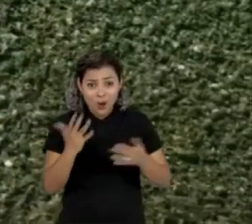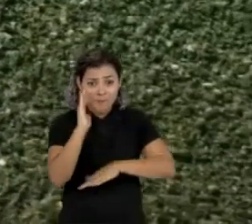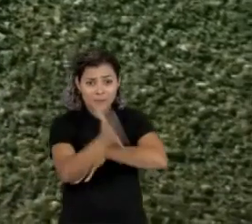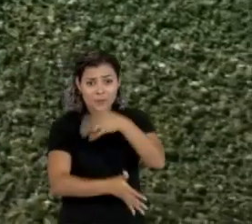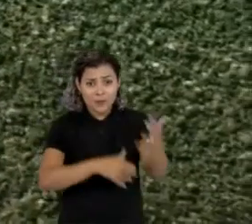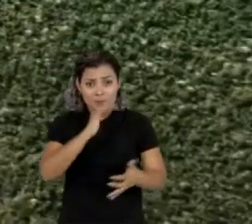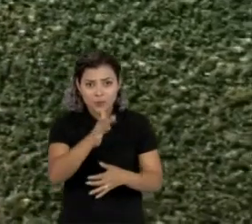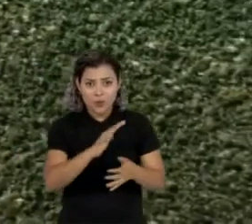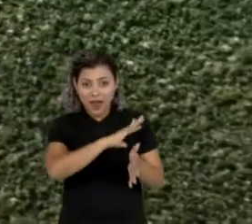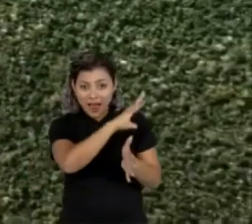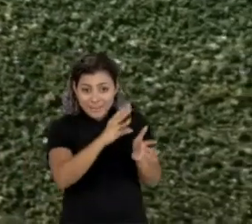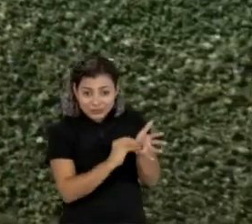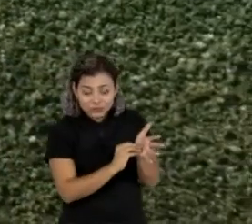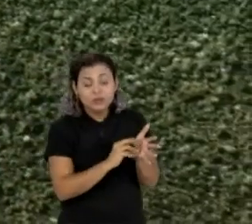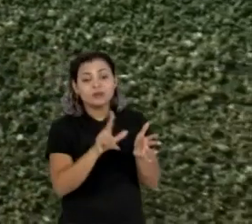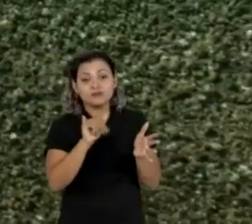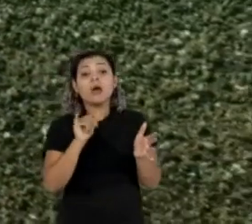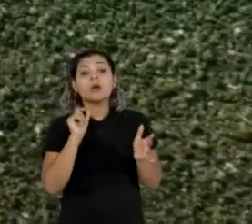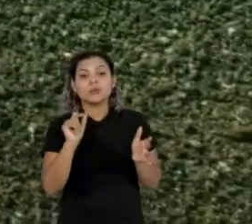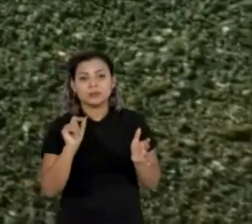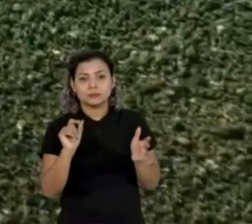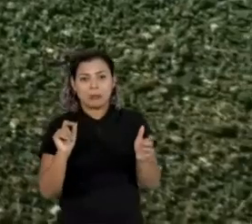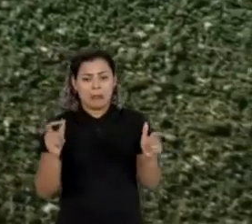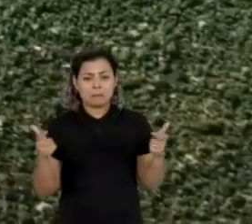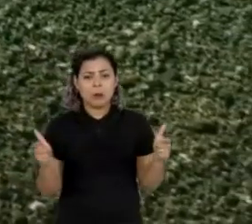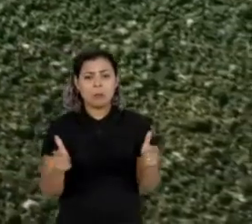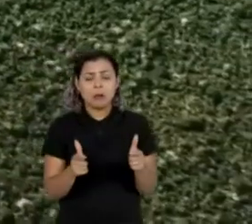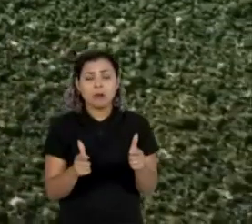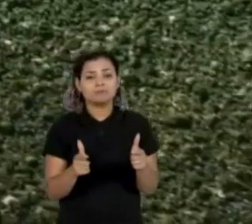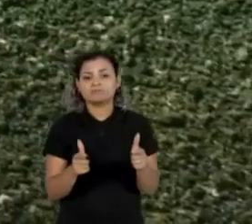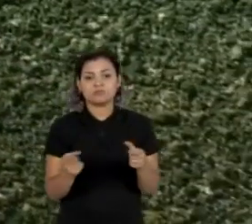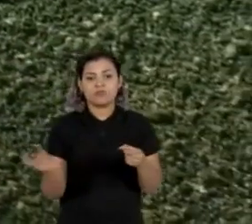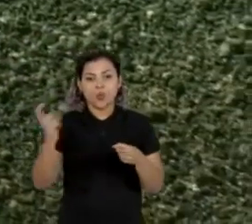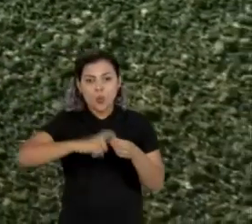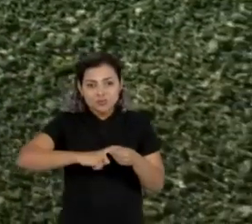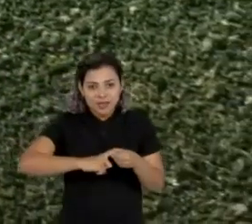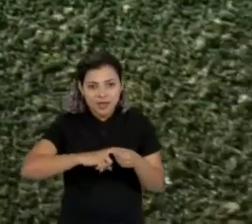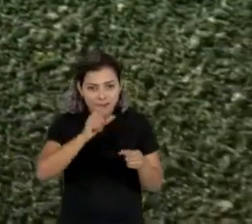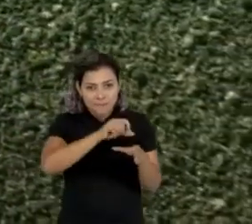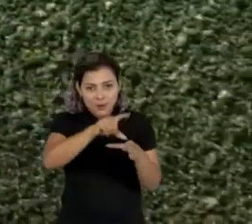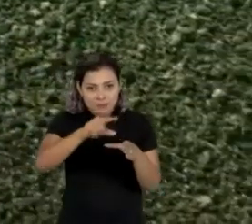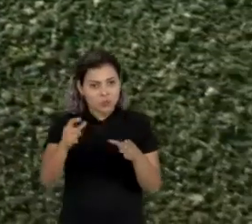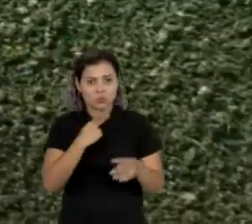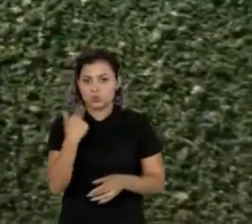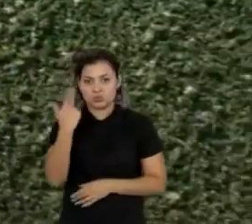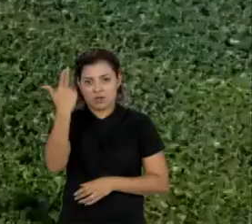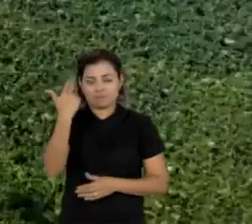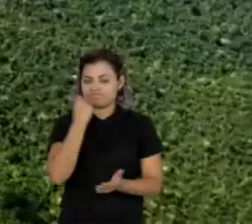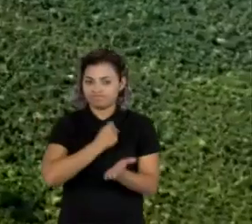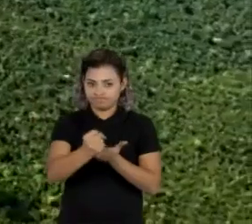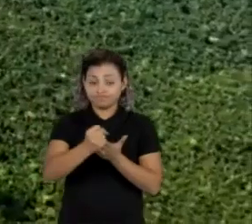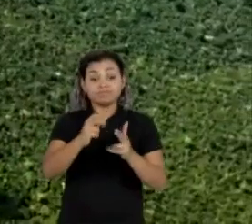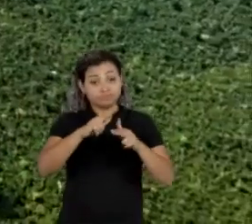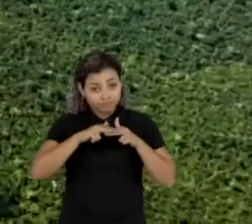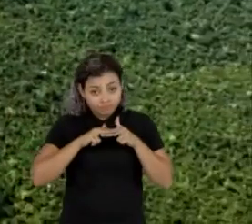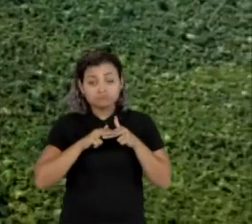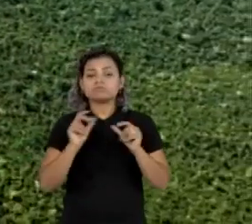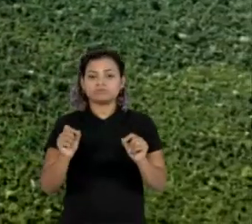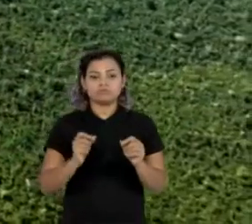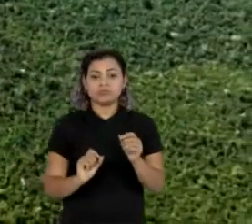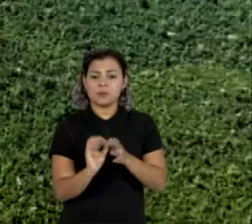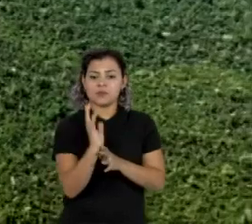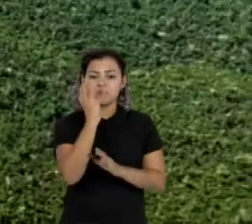desmatamento, a Amazônia chegará ao ponto de não retorno, ou seja, o bioma não conseguirá mais